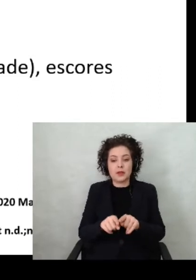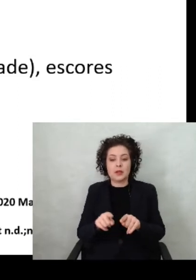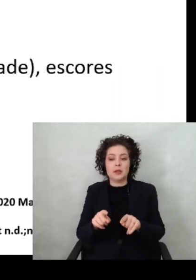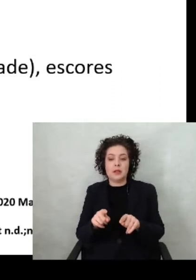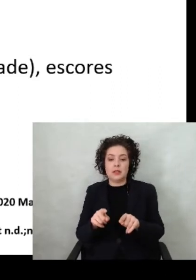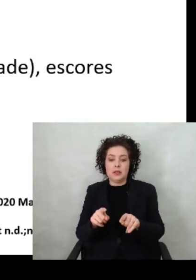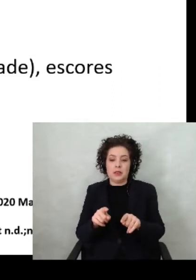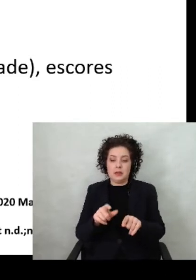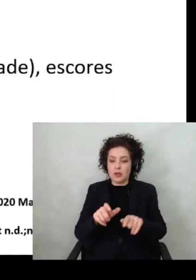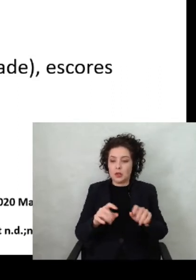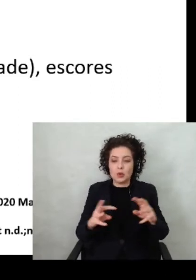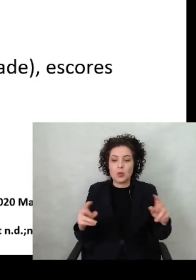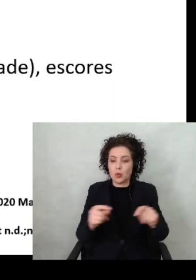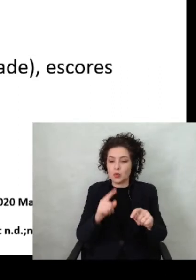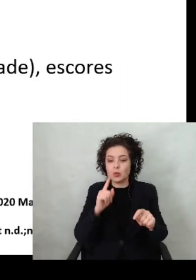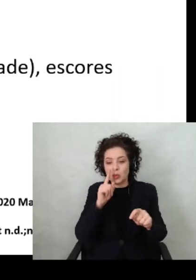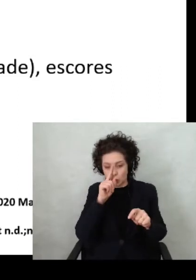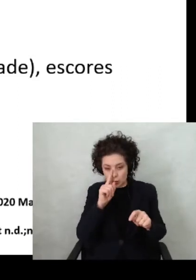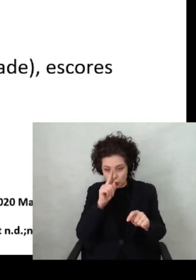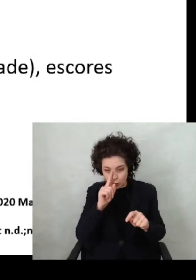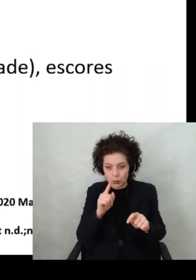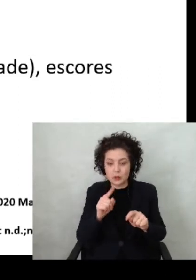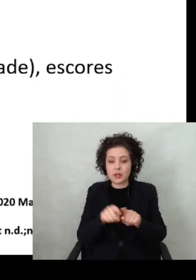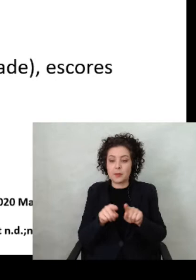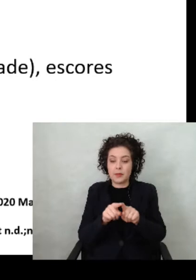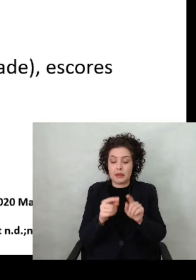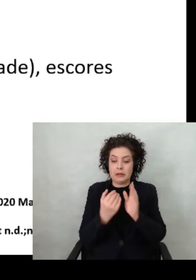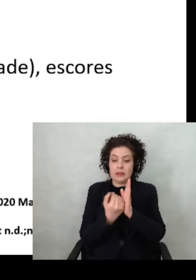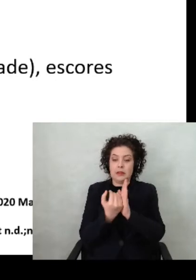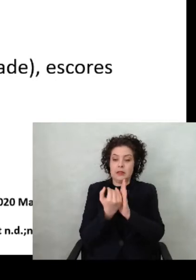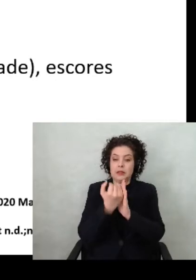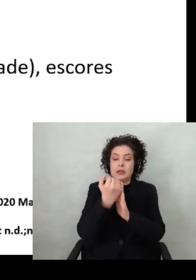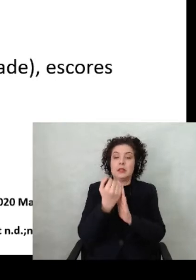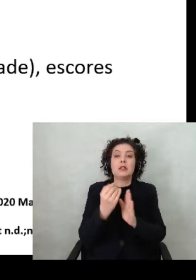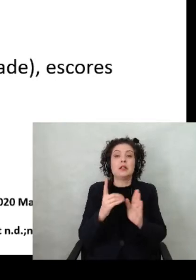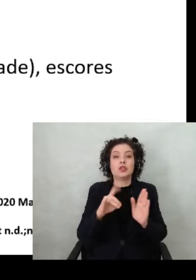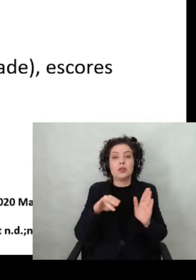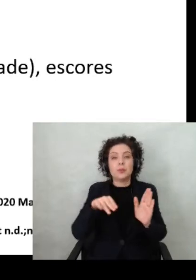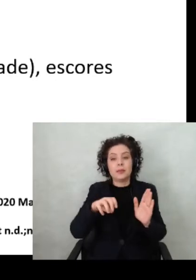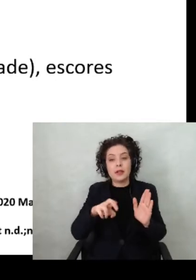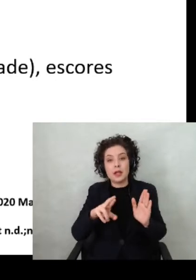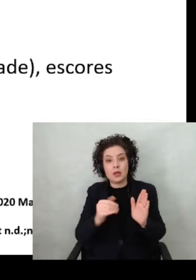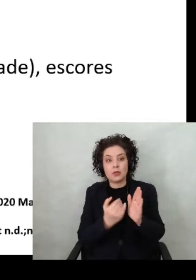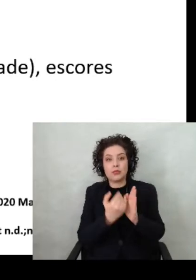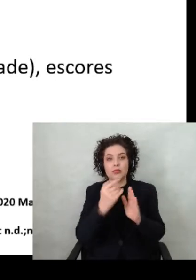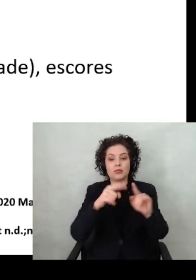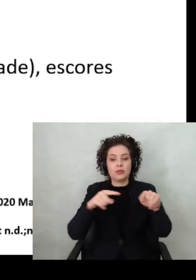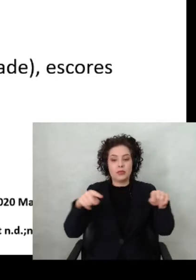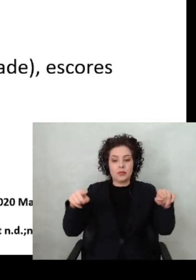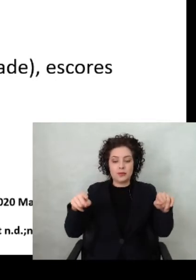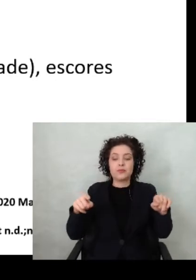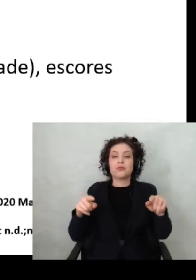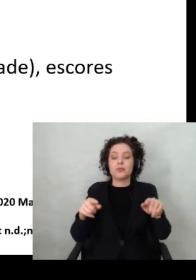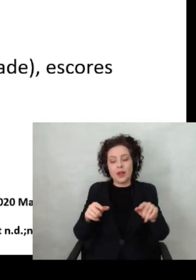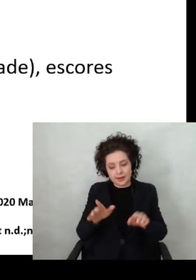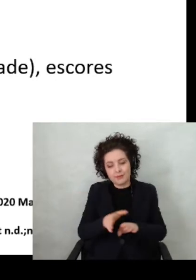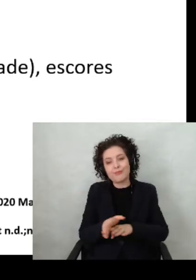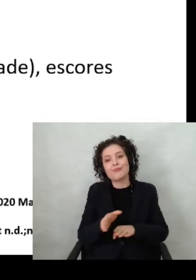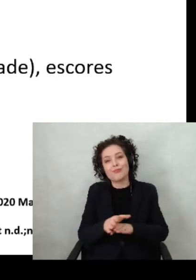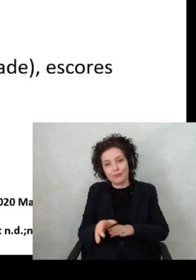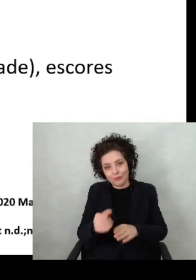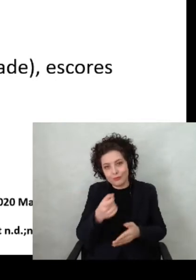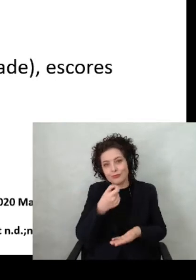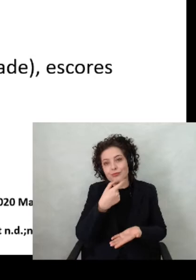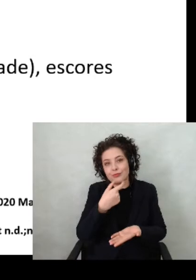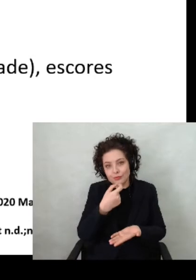profunda elevados, valores muito elevados do dedímero, seria sim indicado a tromboprofilaxia